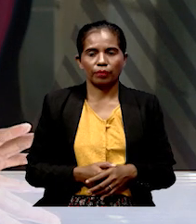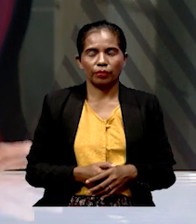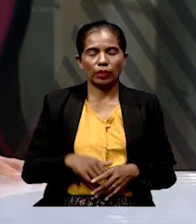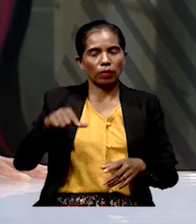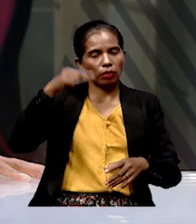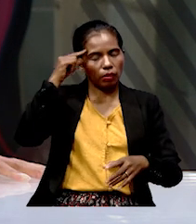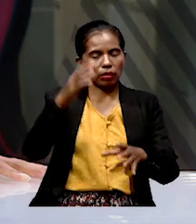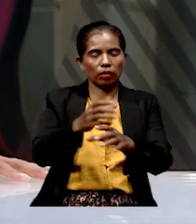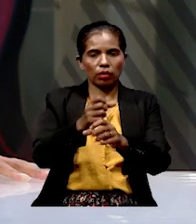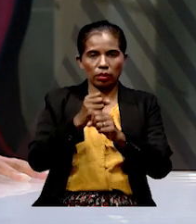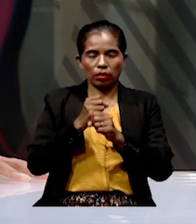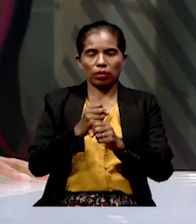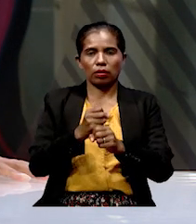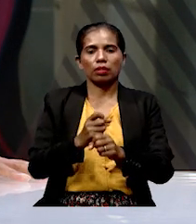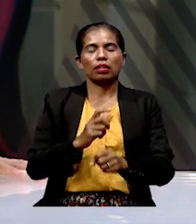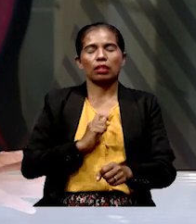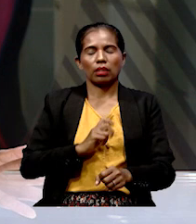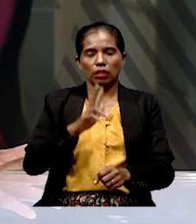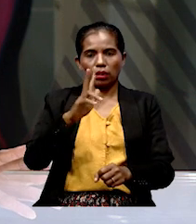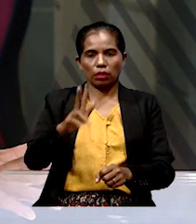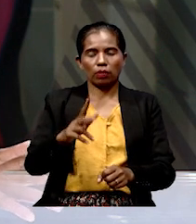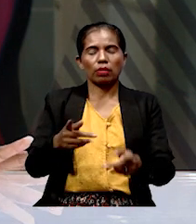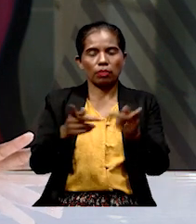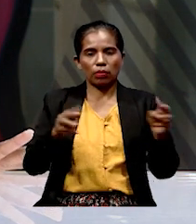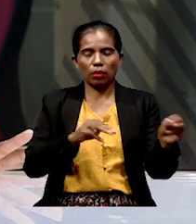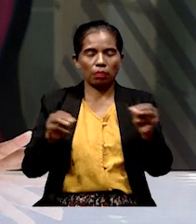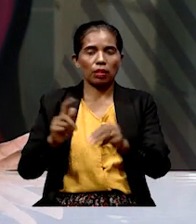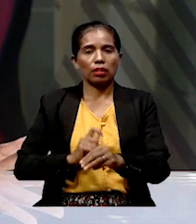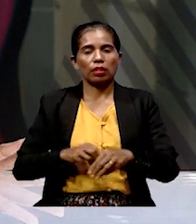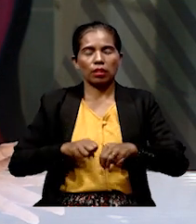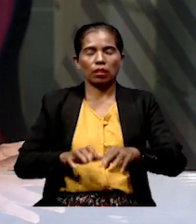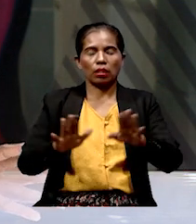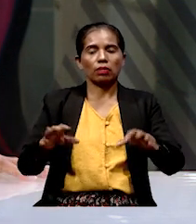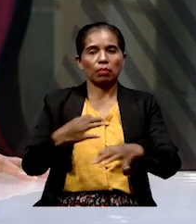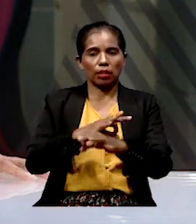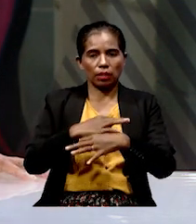Governo se muda provisório e terminal Tacitolo para a área Taceibum, Tamba Serra de Estrada.